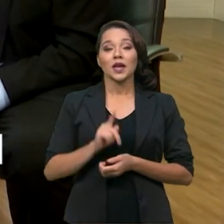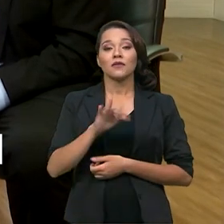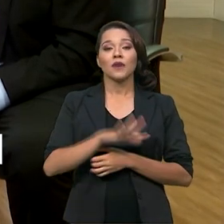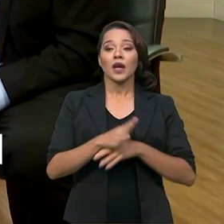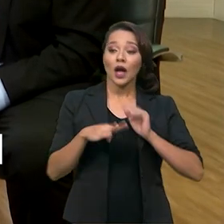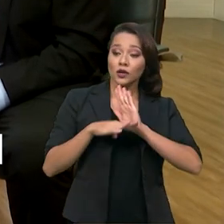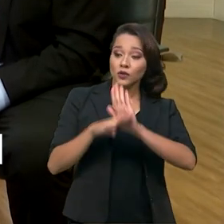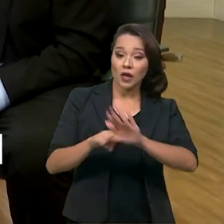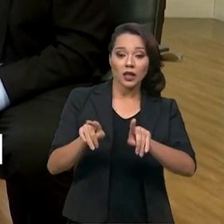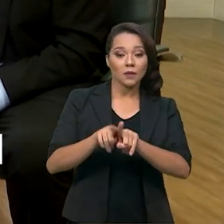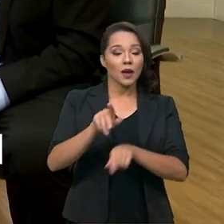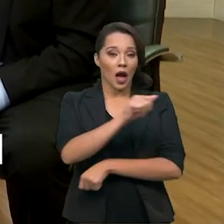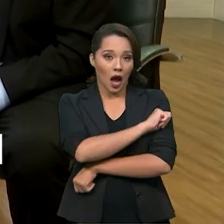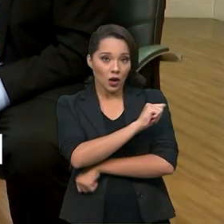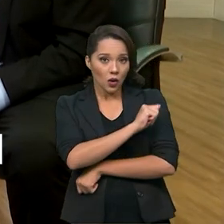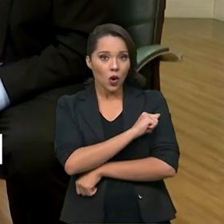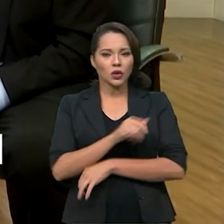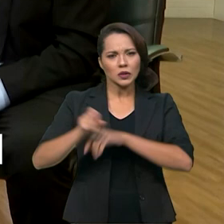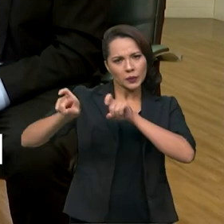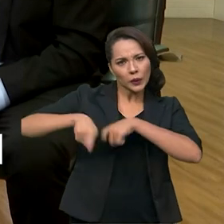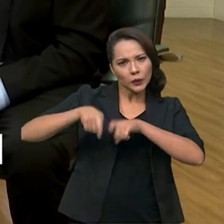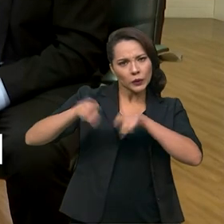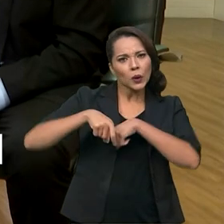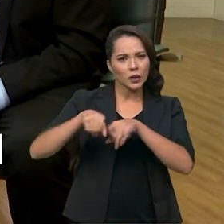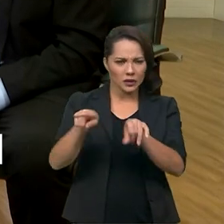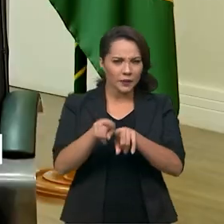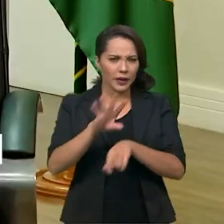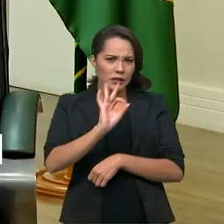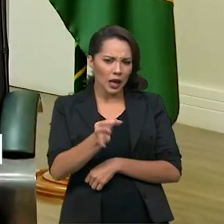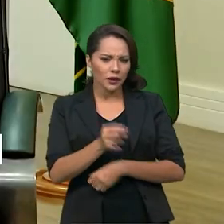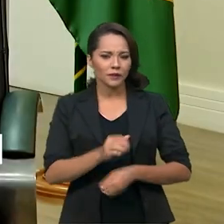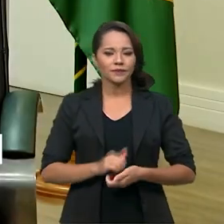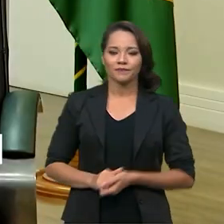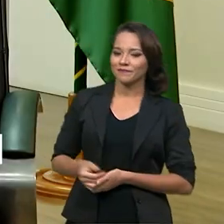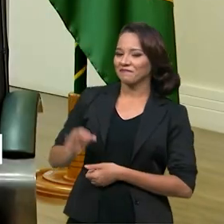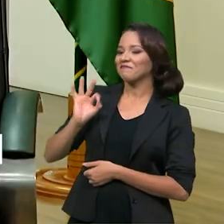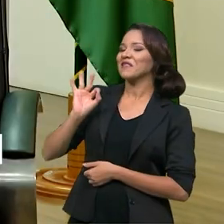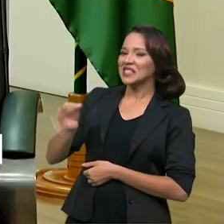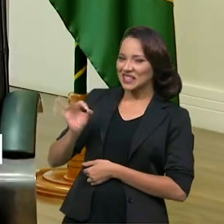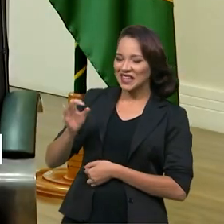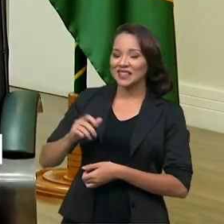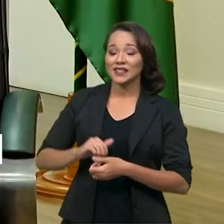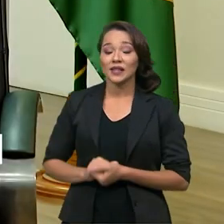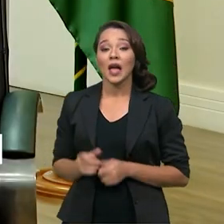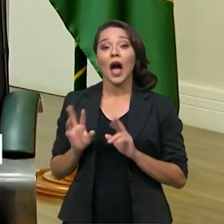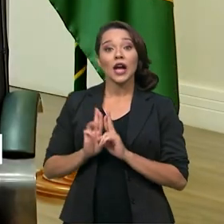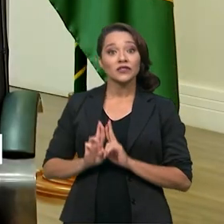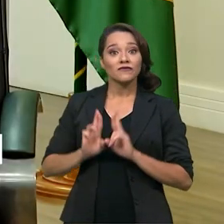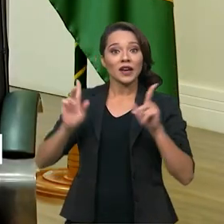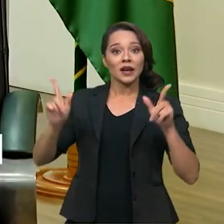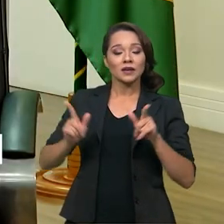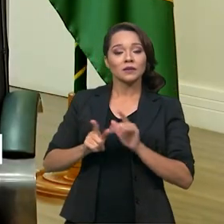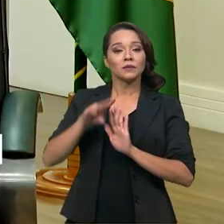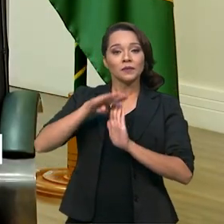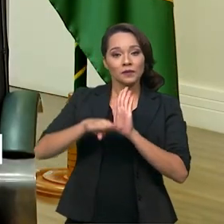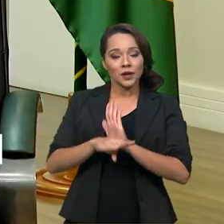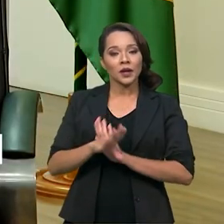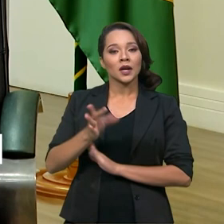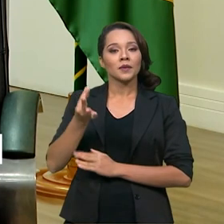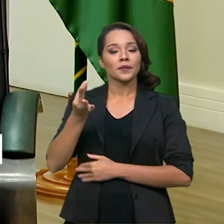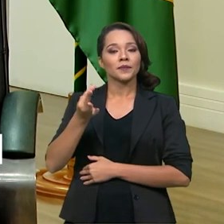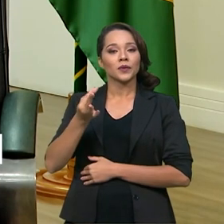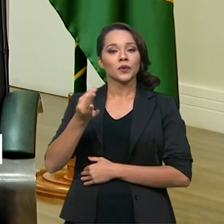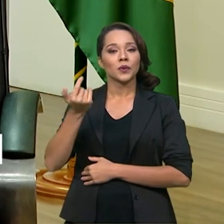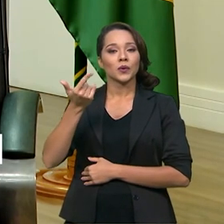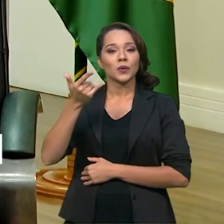atender, inclusive, estudantes e produtores rurais também, é isso? Exatamente, Mariana. A grande diferença do Auxílio Brasil é